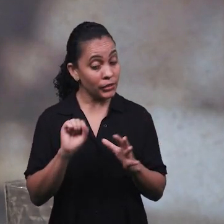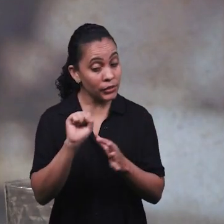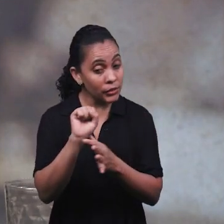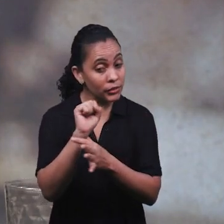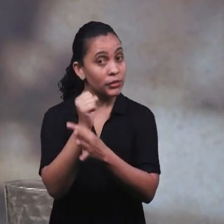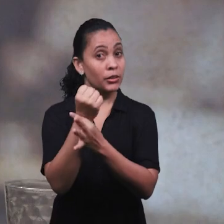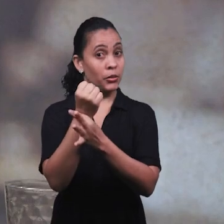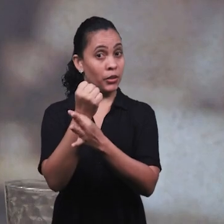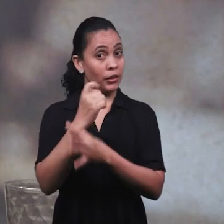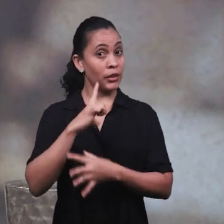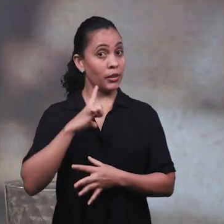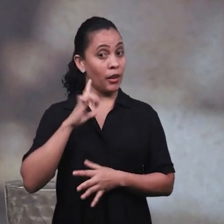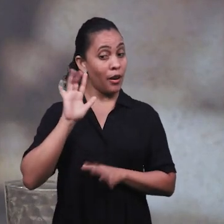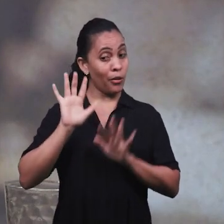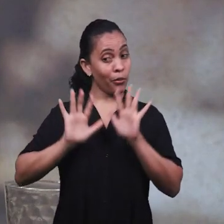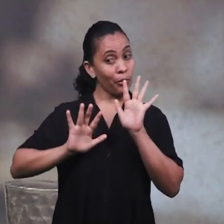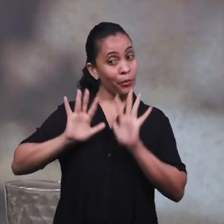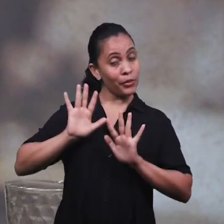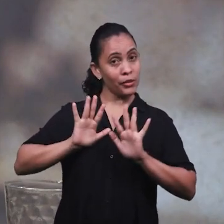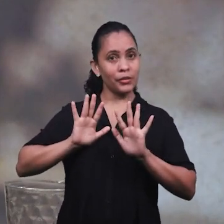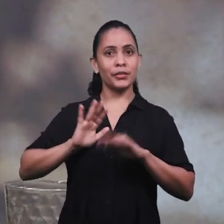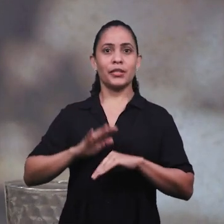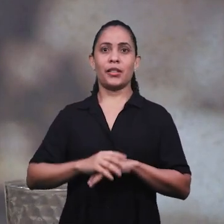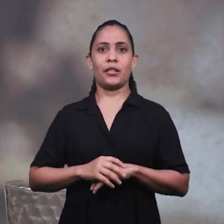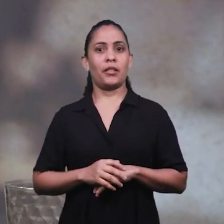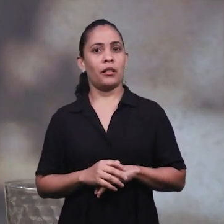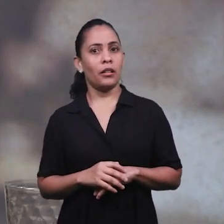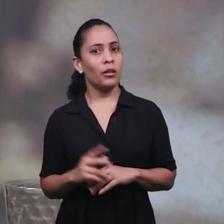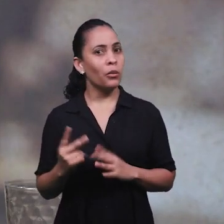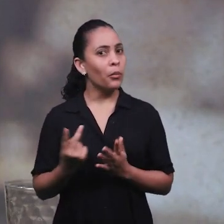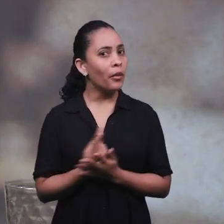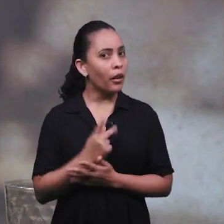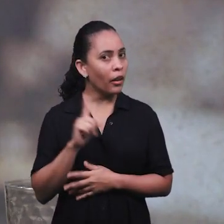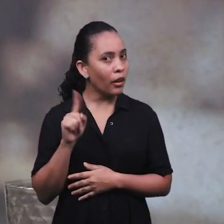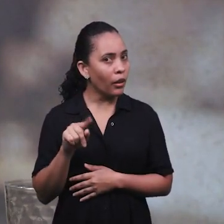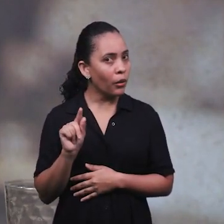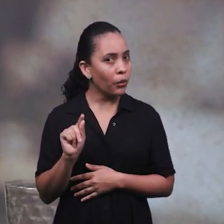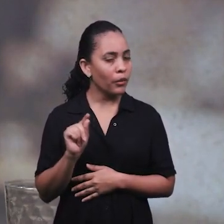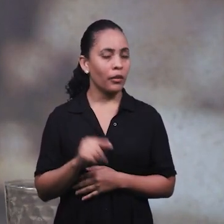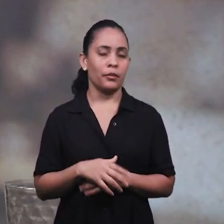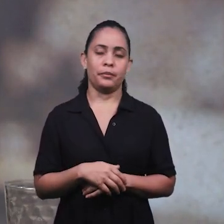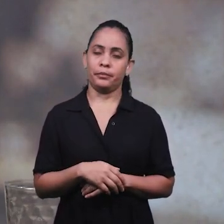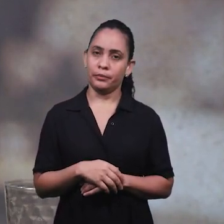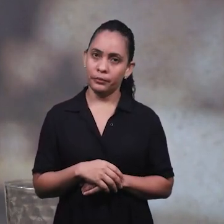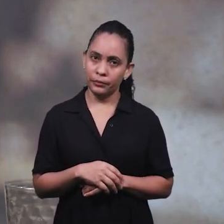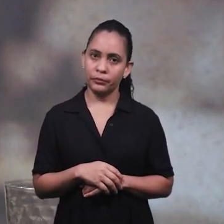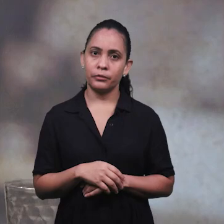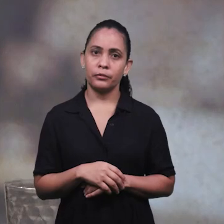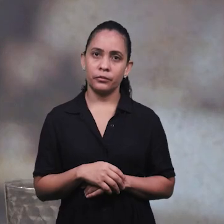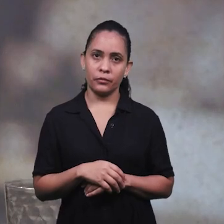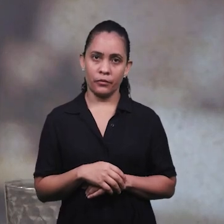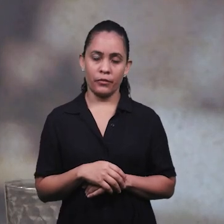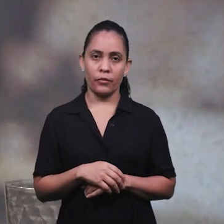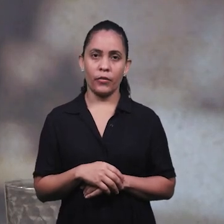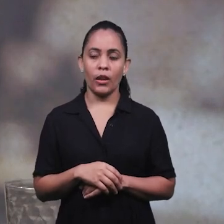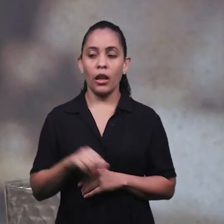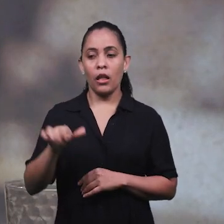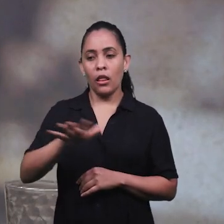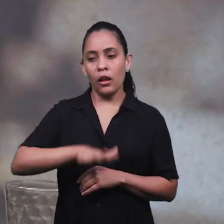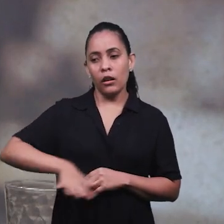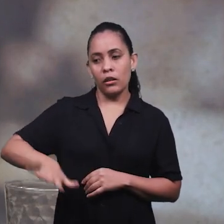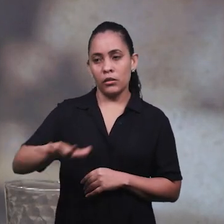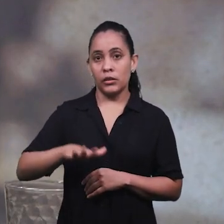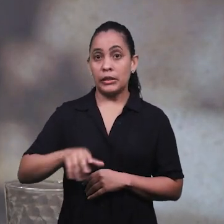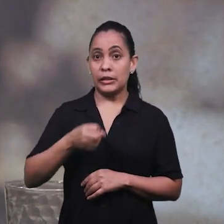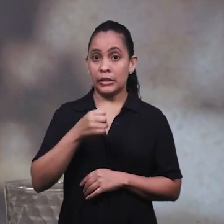proteção existem algumas exceções. E uma dessas exceções é aquelas despesas oriundas do condomínio. Então,